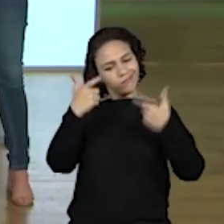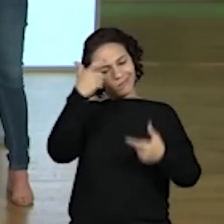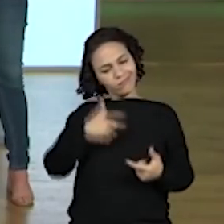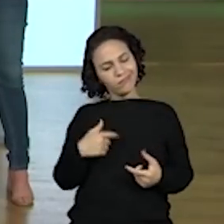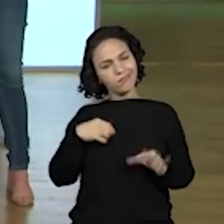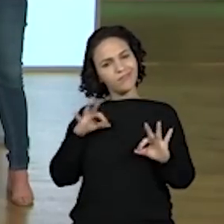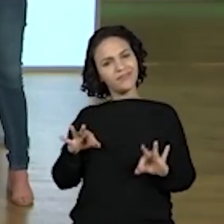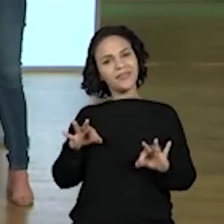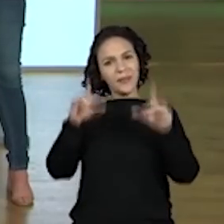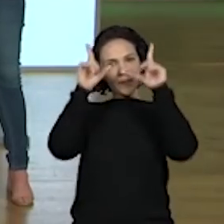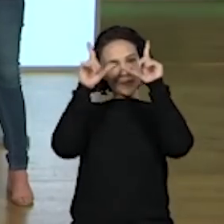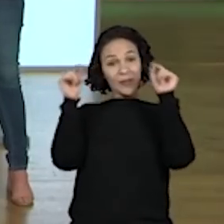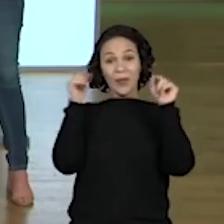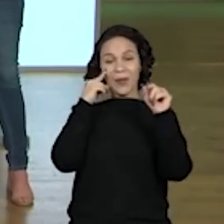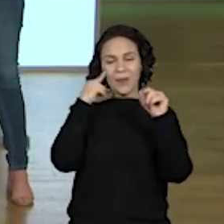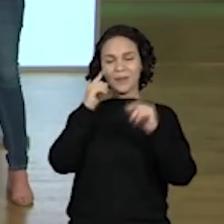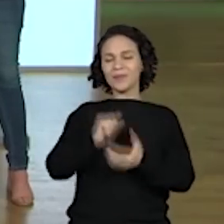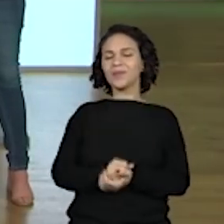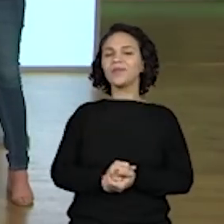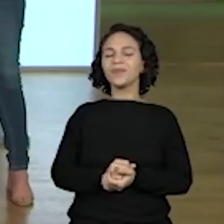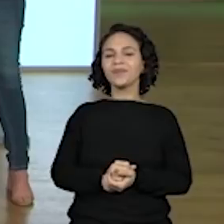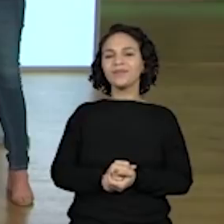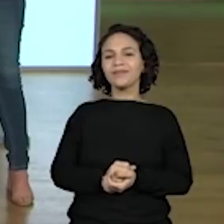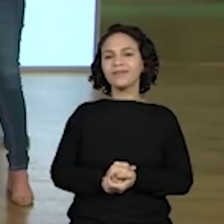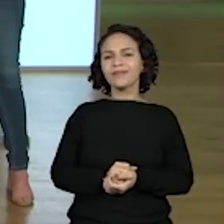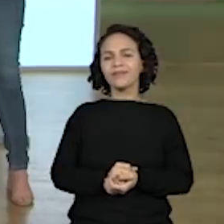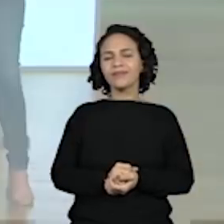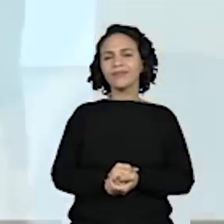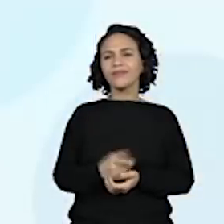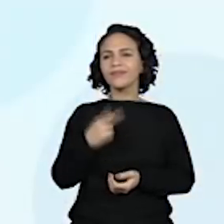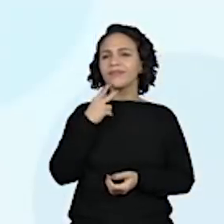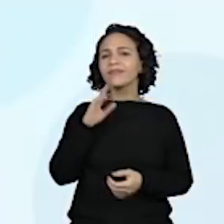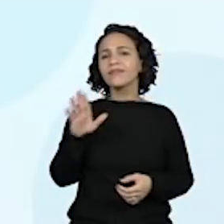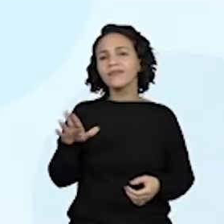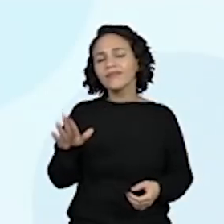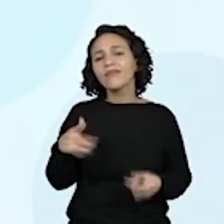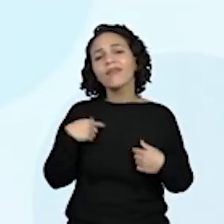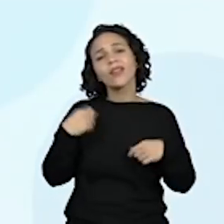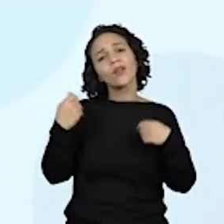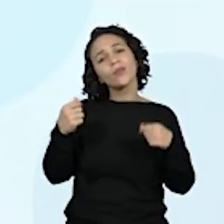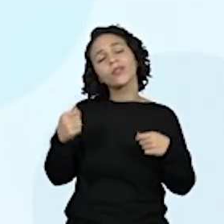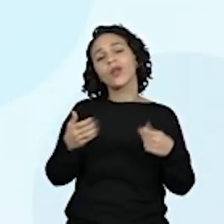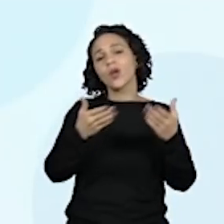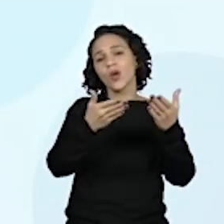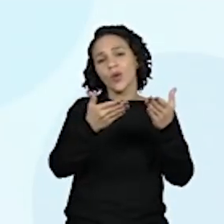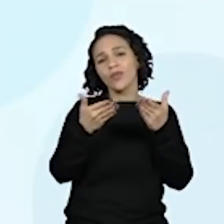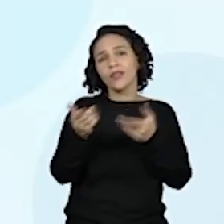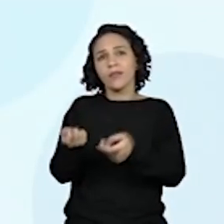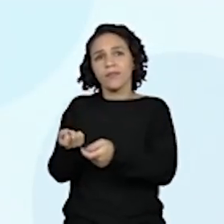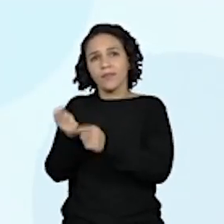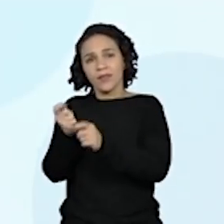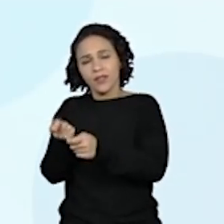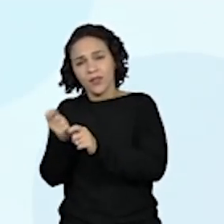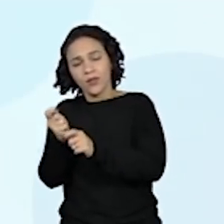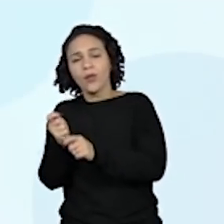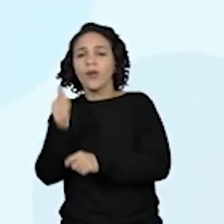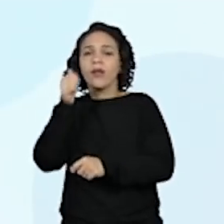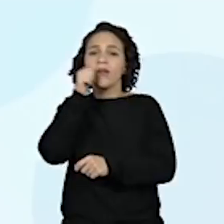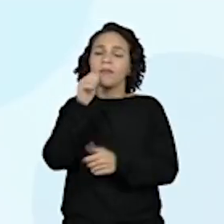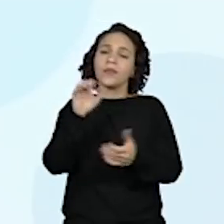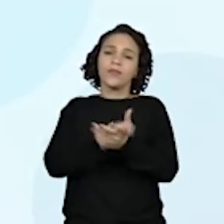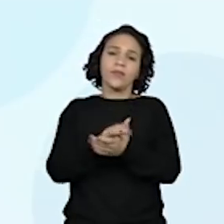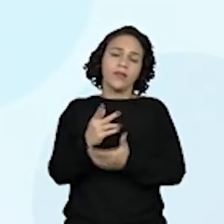Ah, temos a fala dela. Veja o pedido. Preciso convidar o pescador e sua